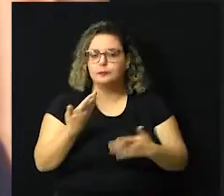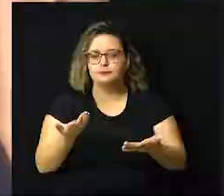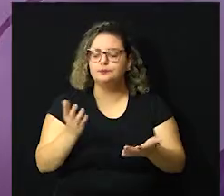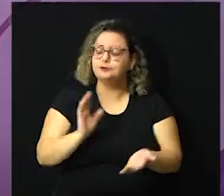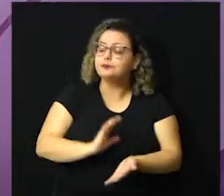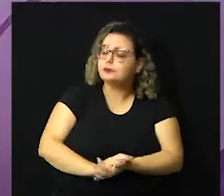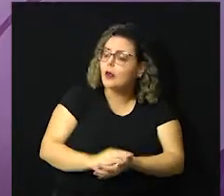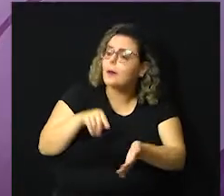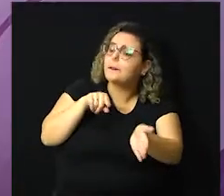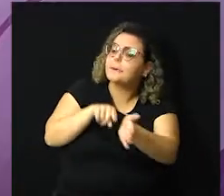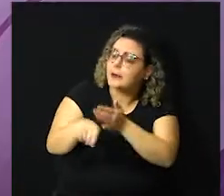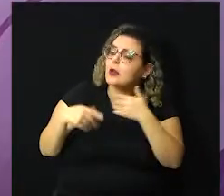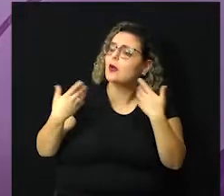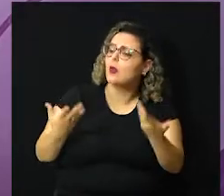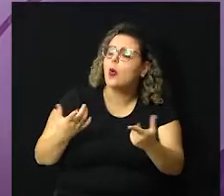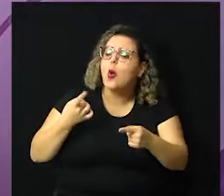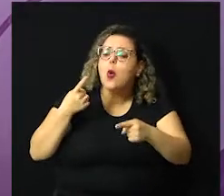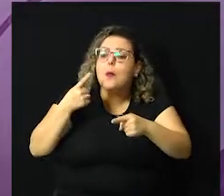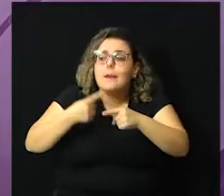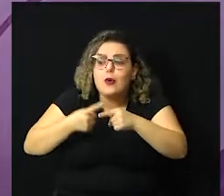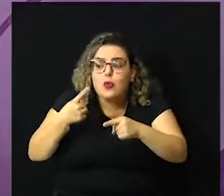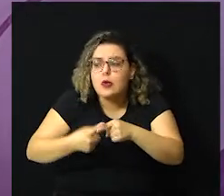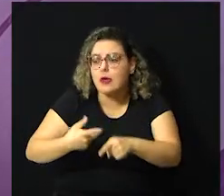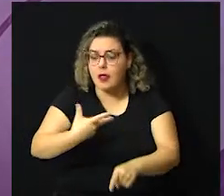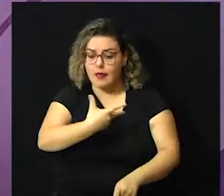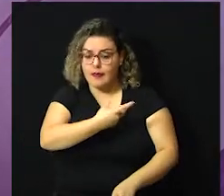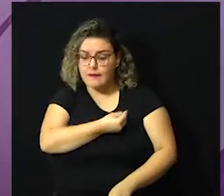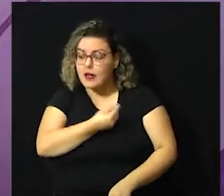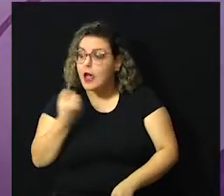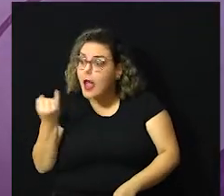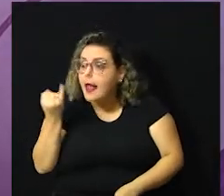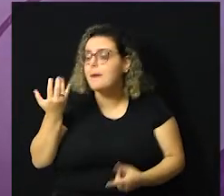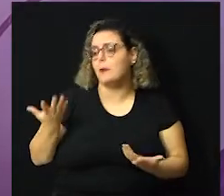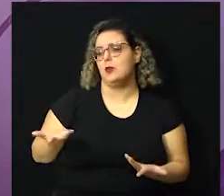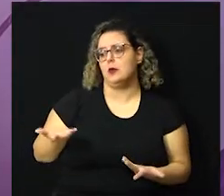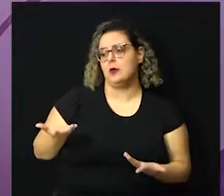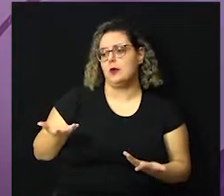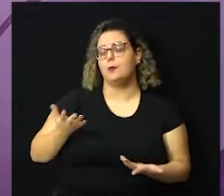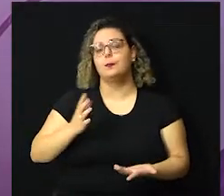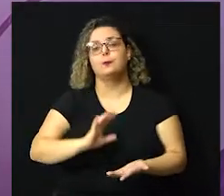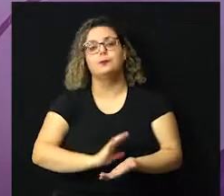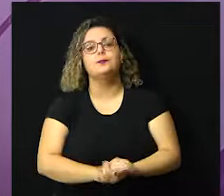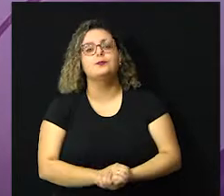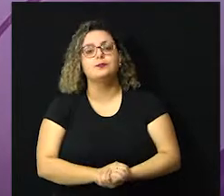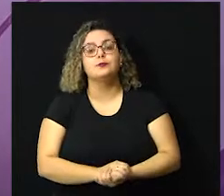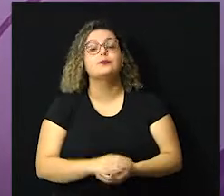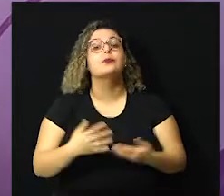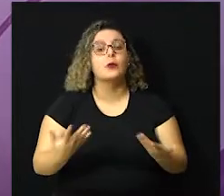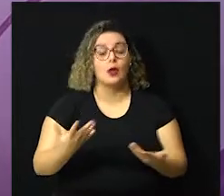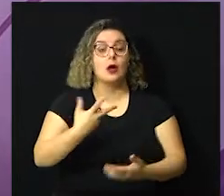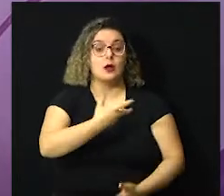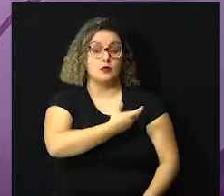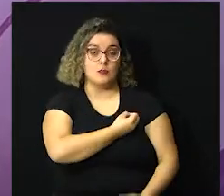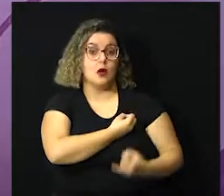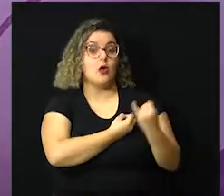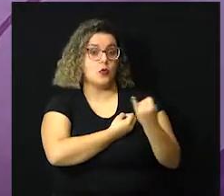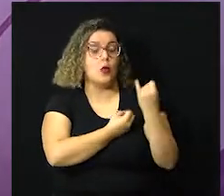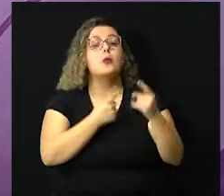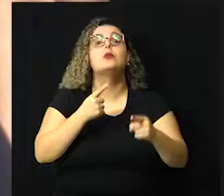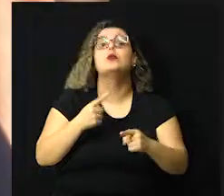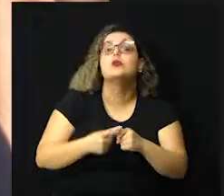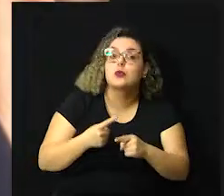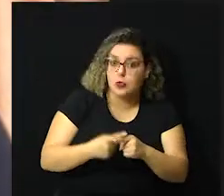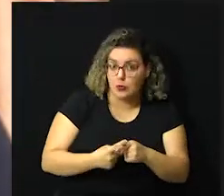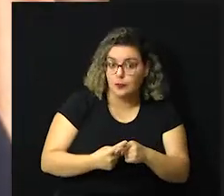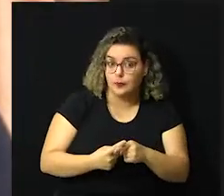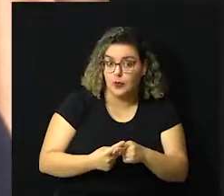Doutor, então a primeira pergunta, por que a vacina é tão importante? A vacina ela é importante